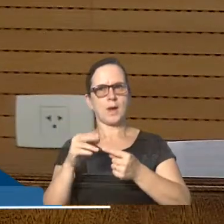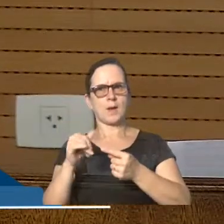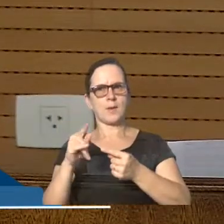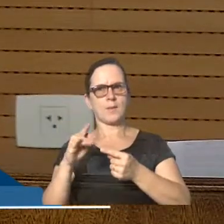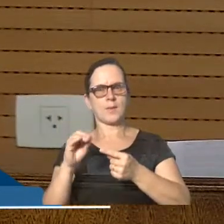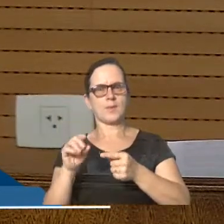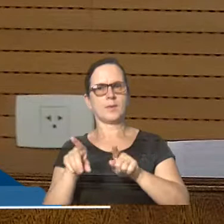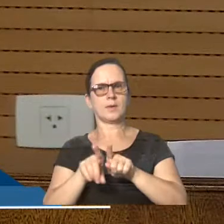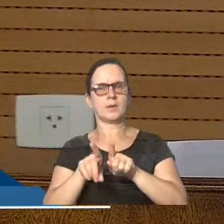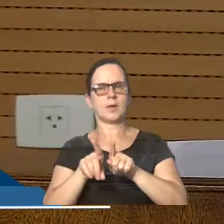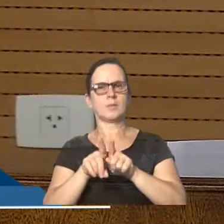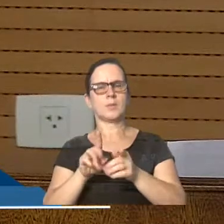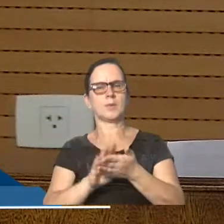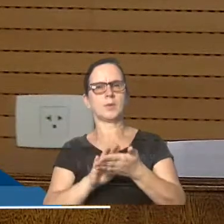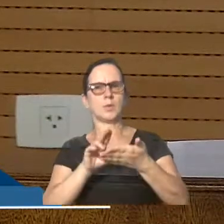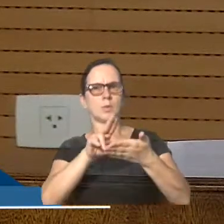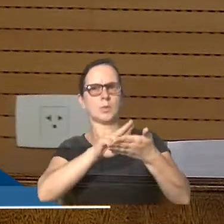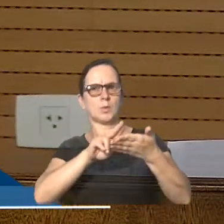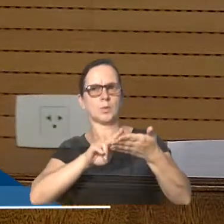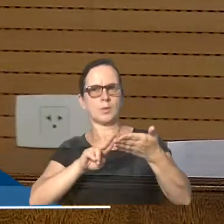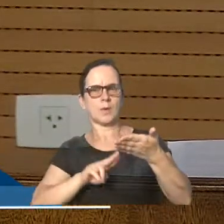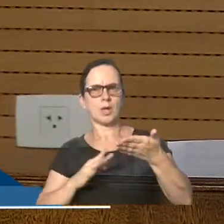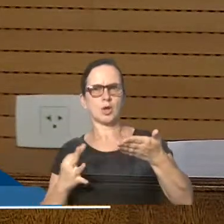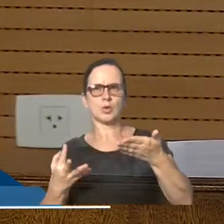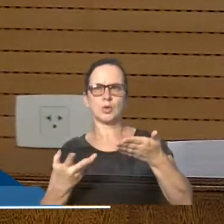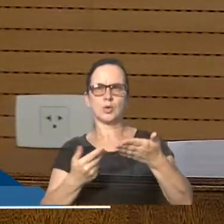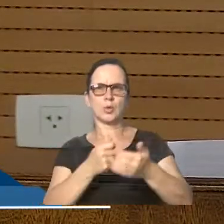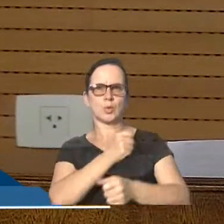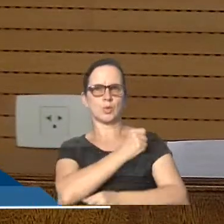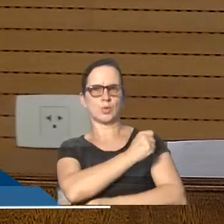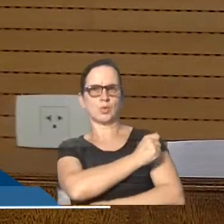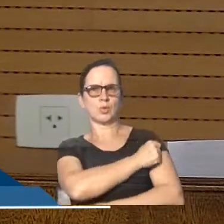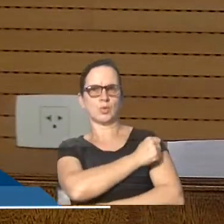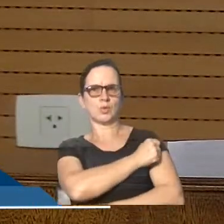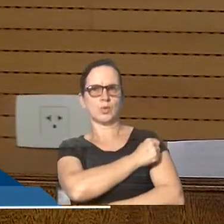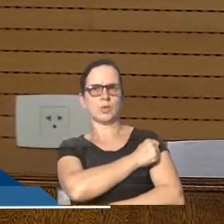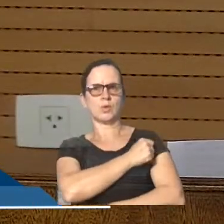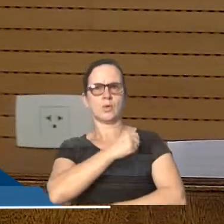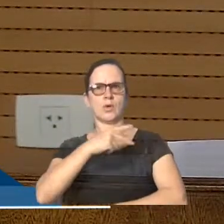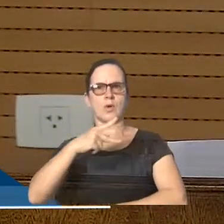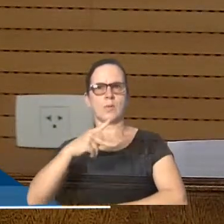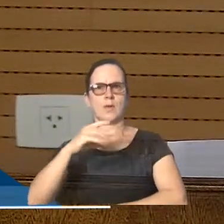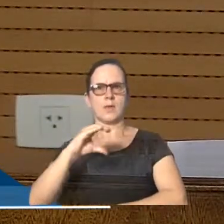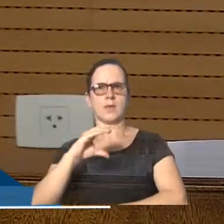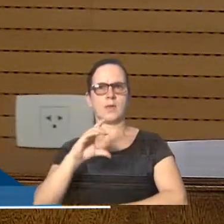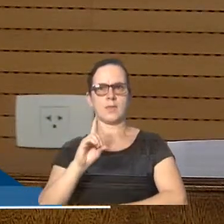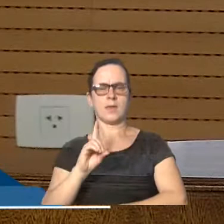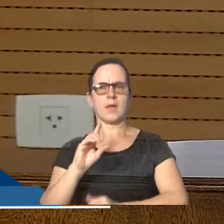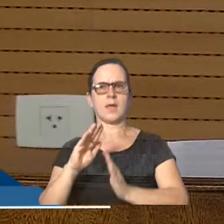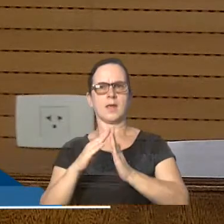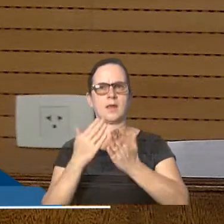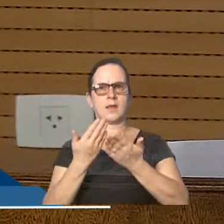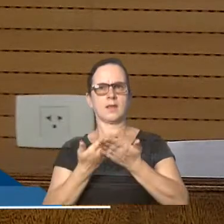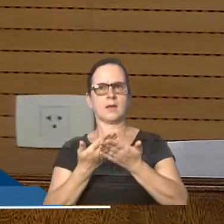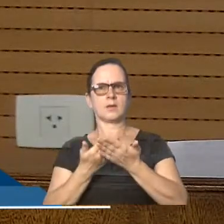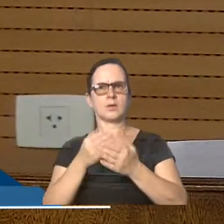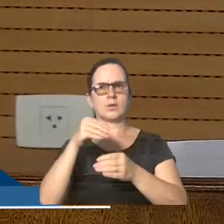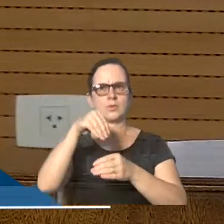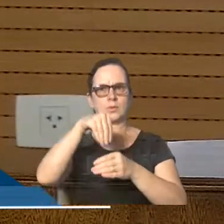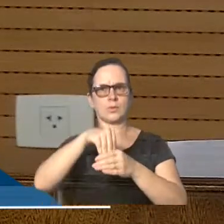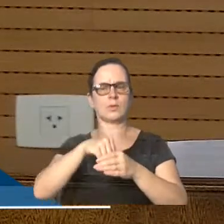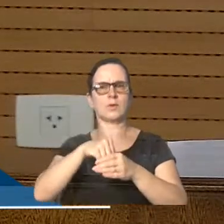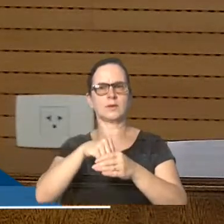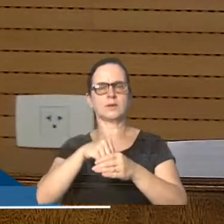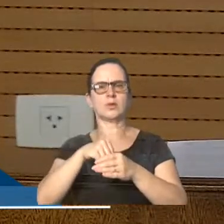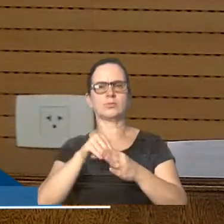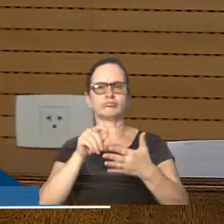de mapeamento, cadastro de todos os alunos PCD matriculados na rede de ensino do município, se todos